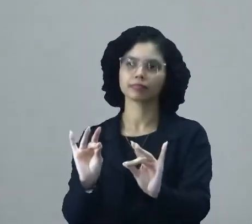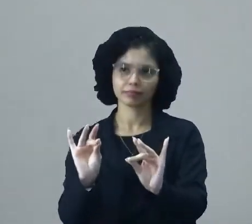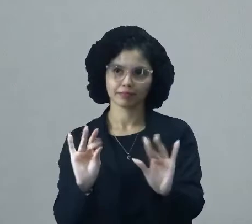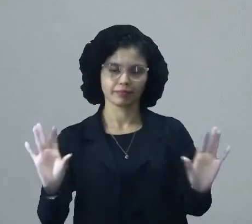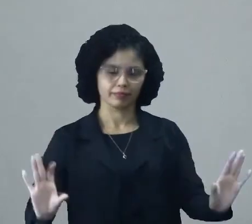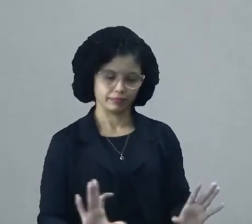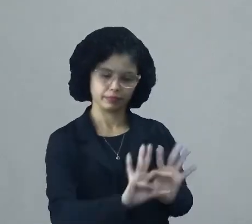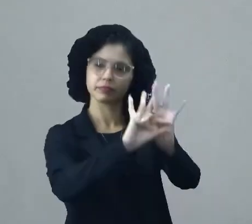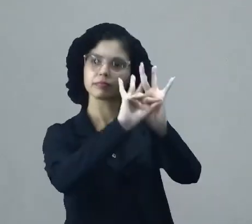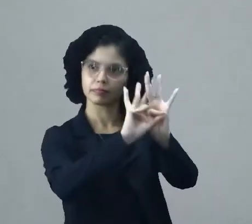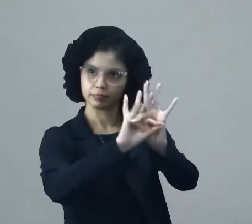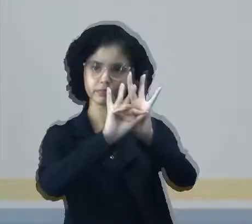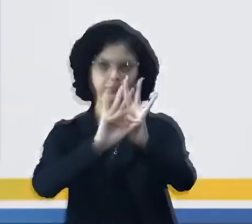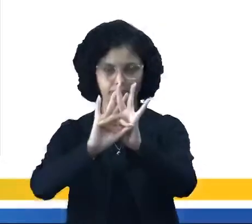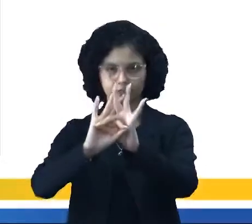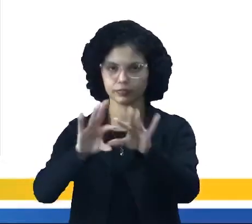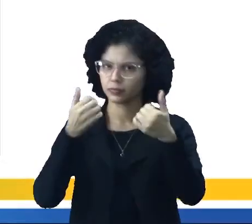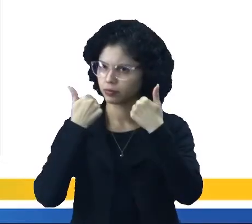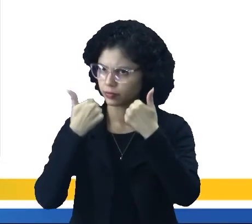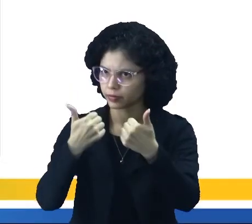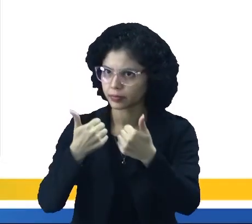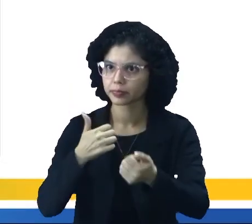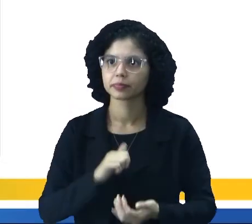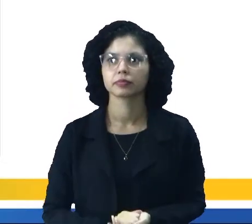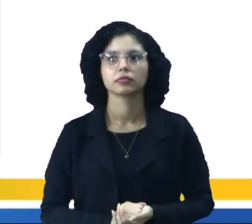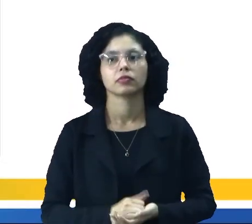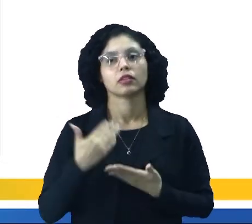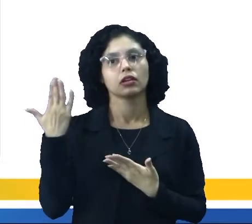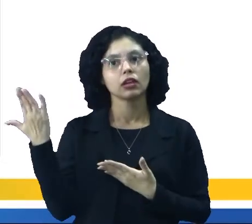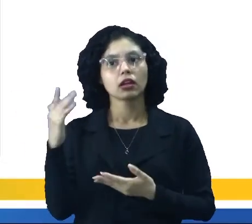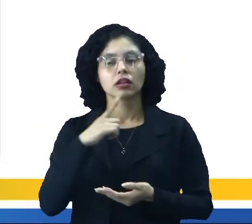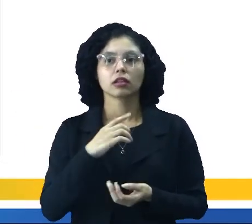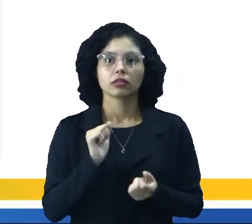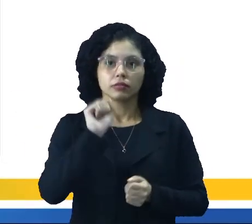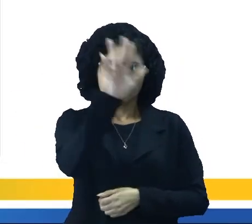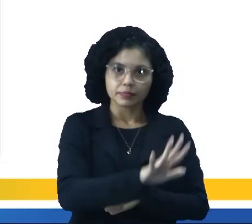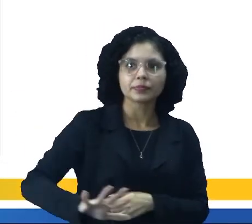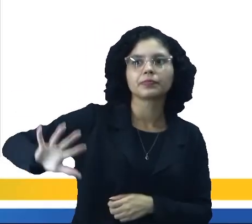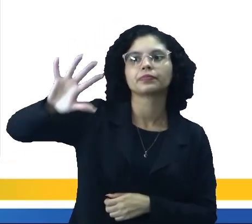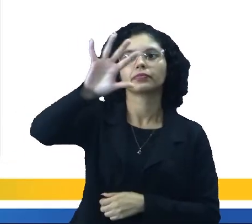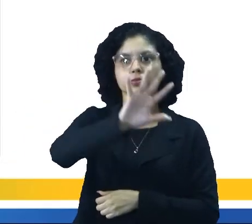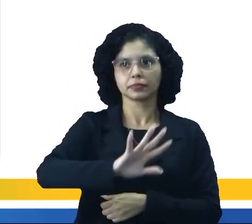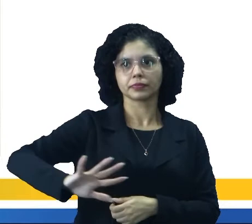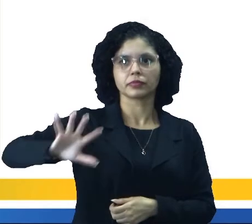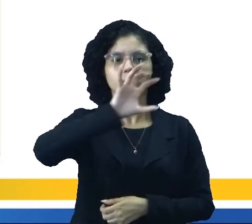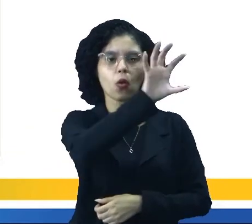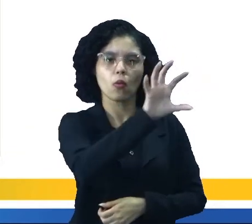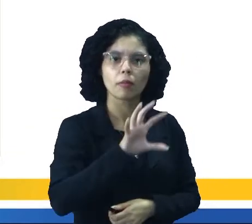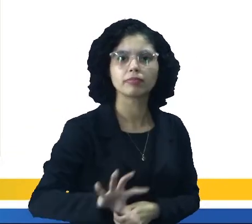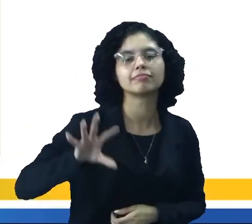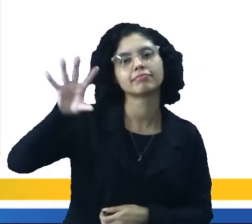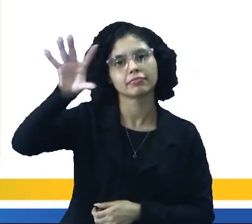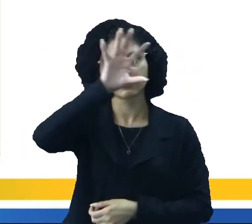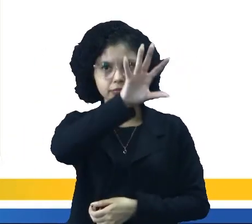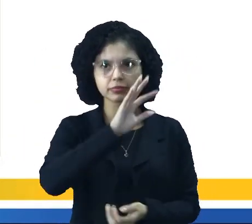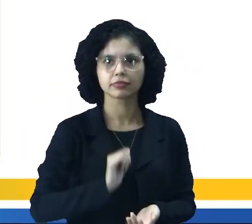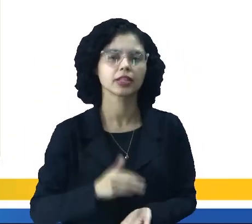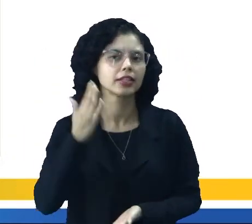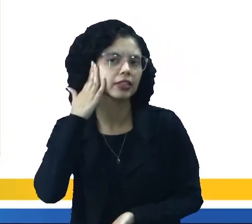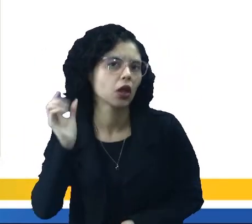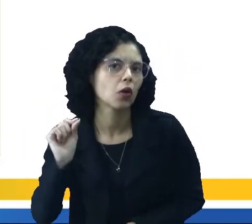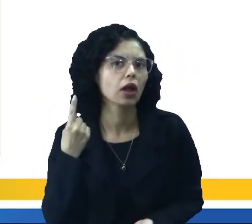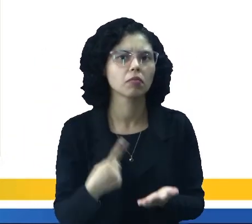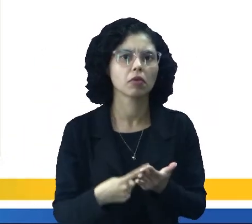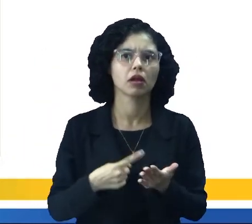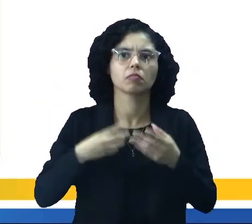se relacionando e interligando com outra. Tranquilo? E aí aqui a gente tem uma esfera que nos direciona para entender, sim, para que eu vou